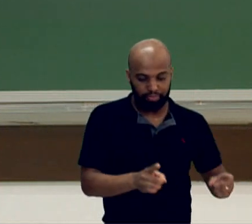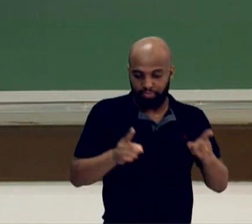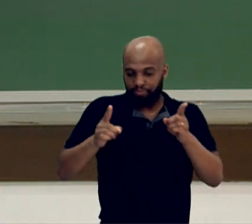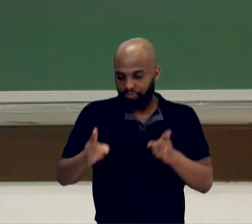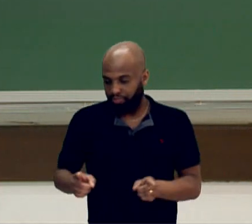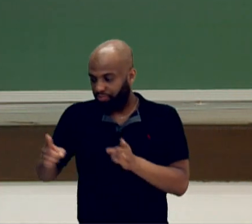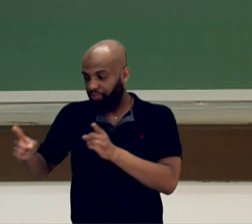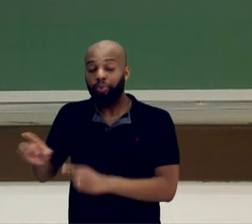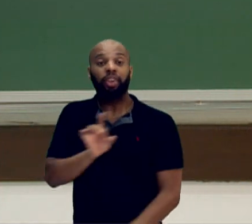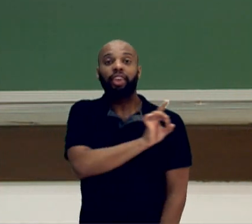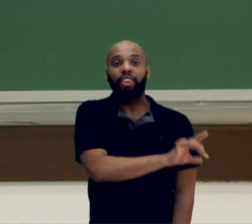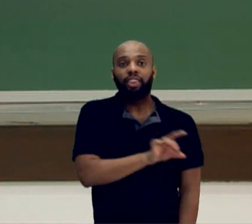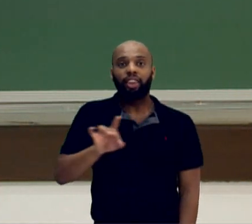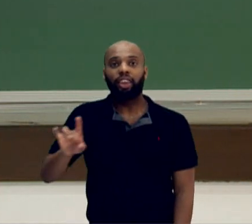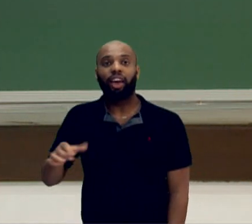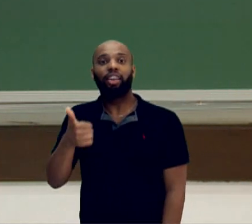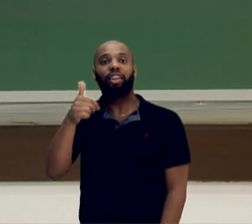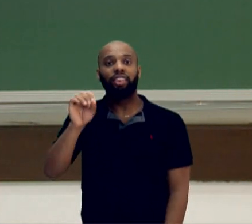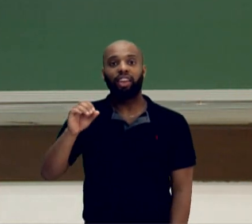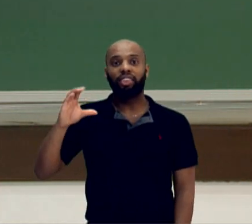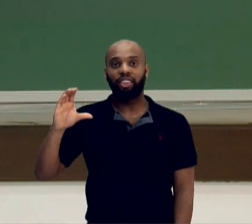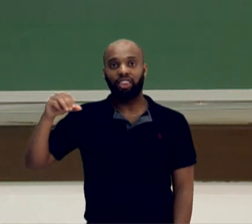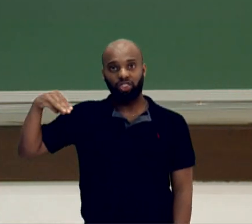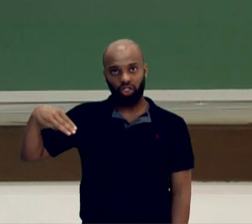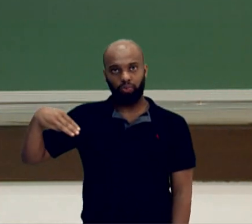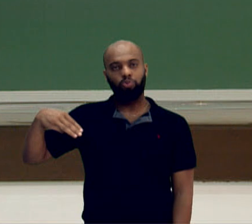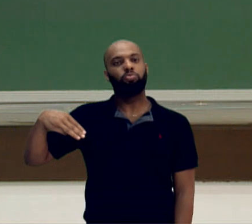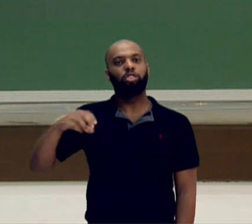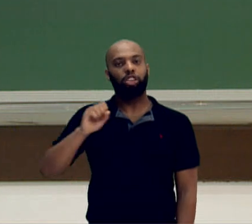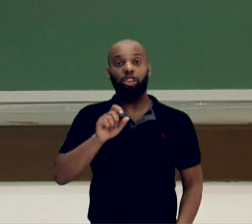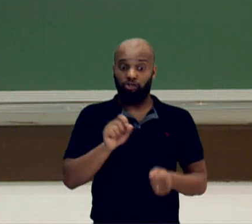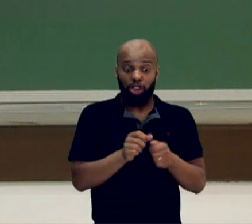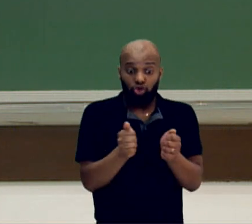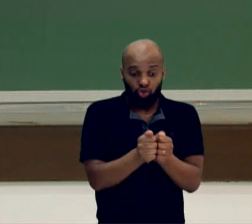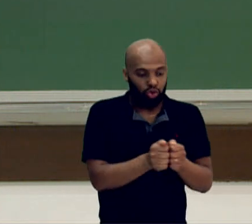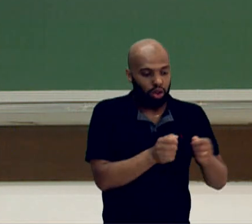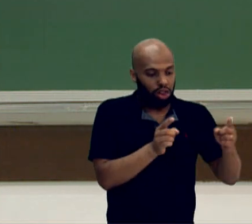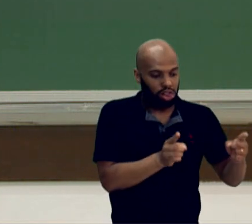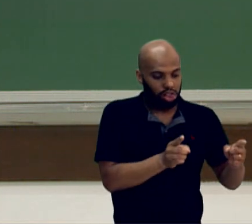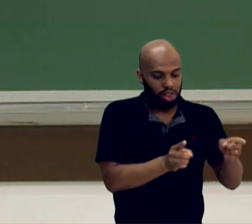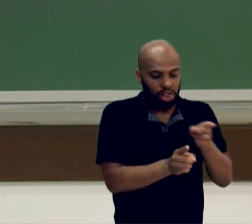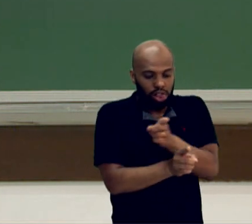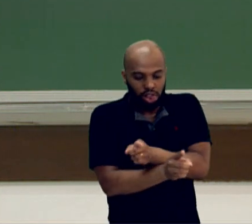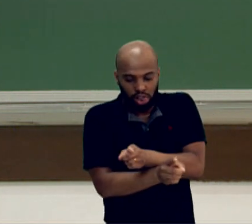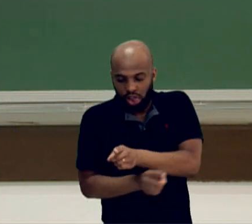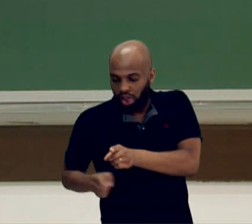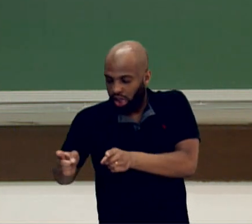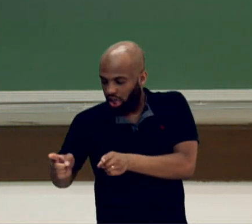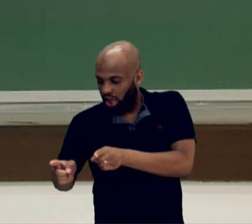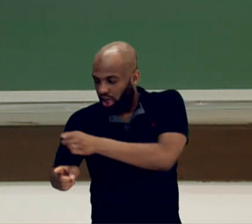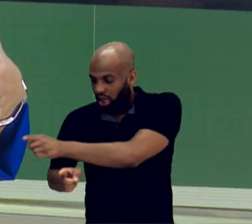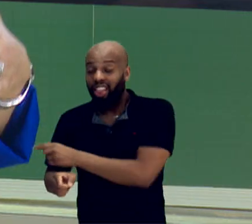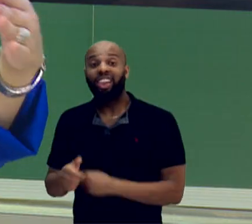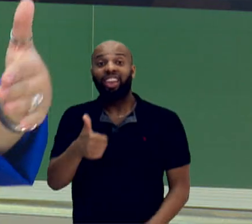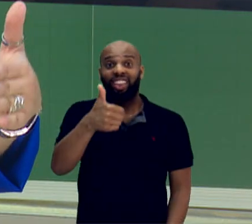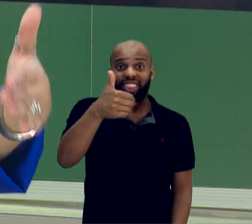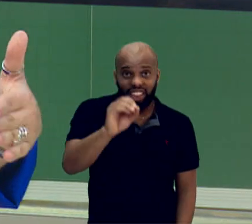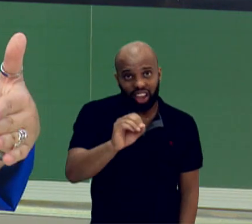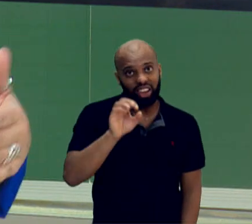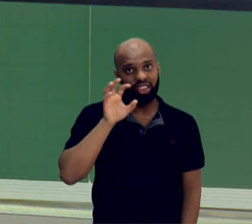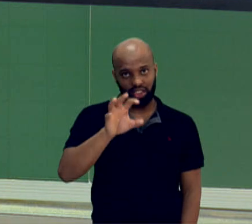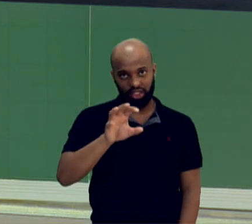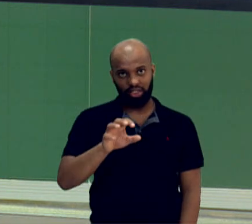lá só no Egito, beleza, mas e quando o Egito começa a se relacionar com outros países? Ou, aqui